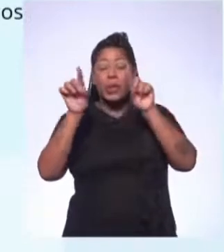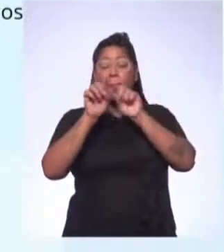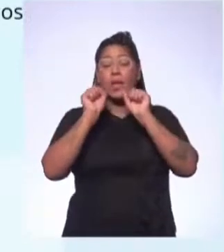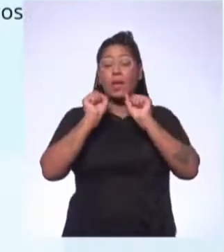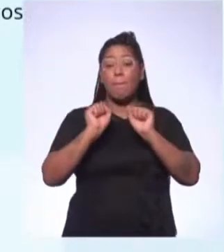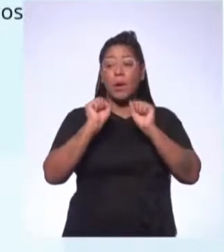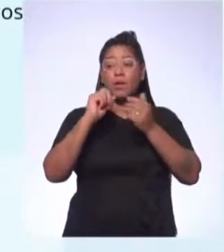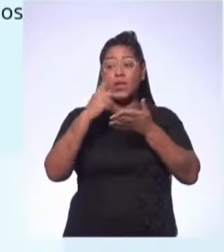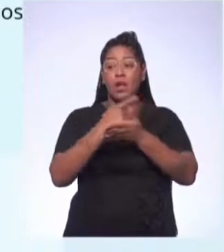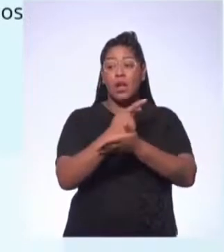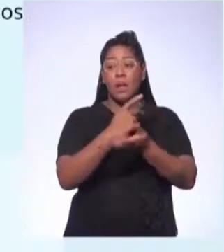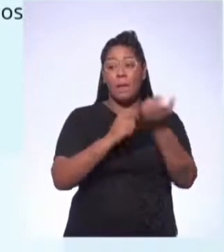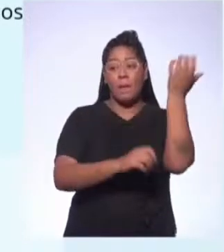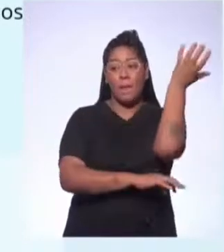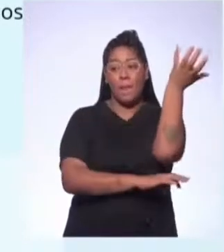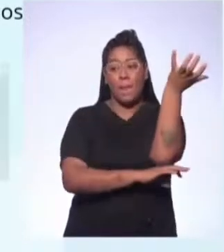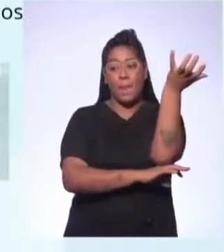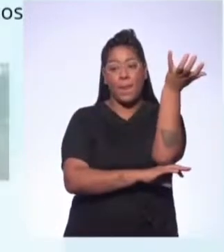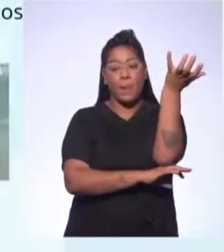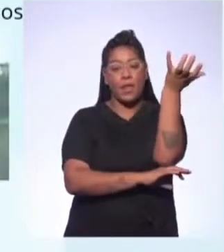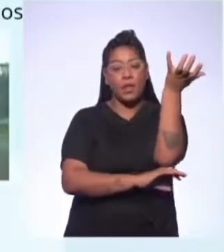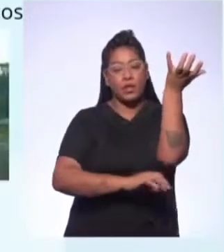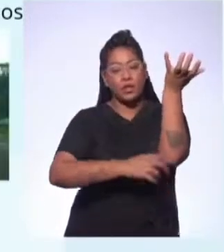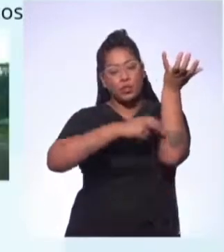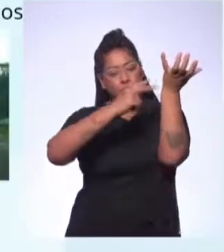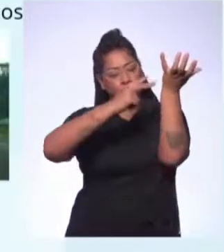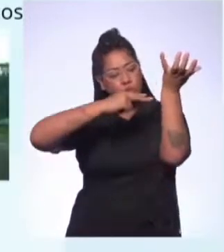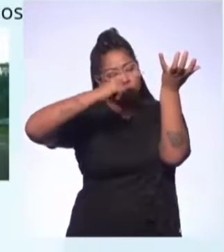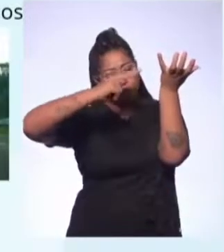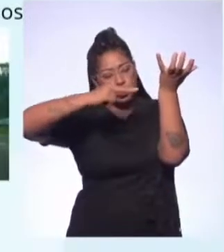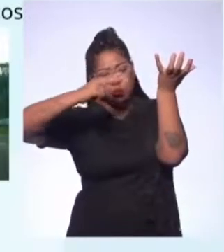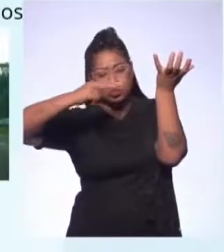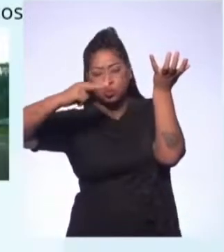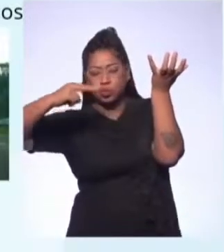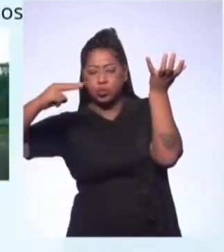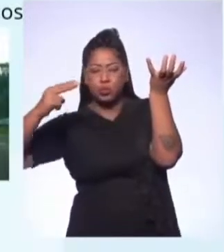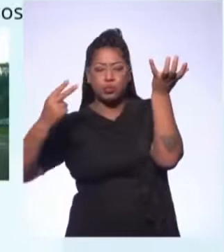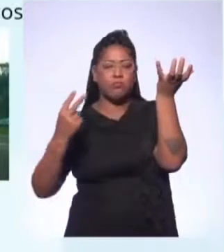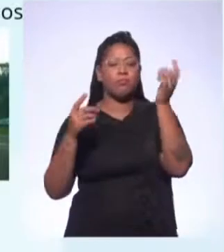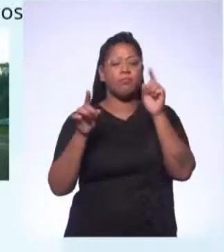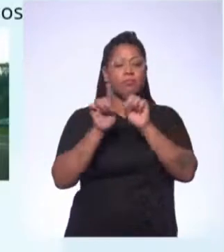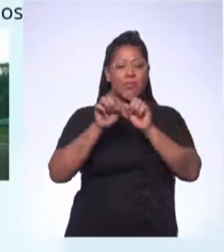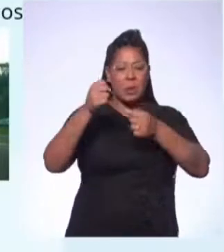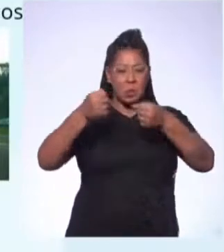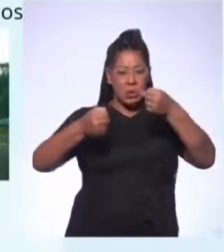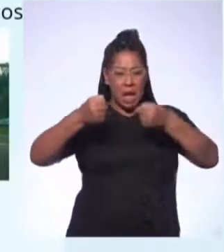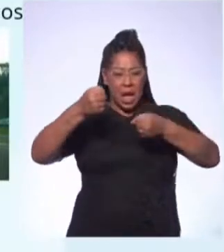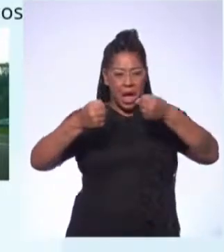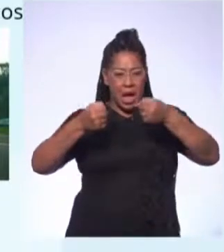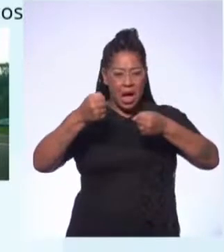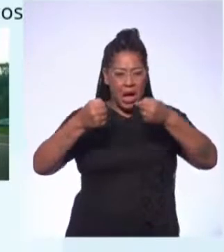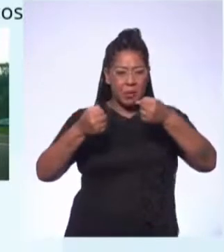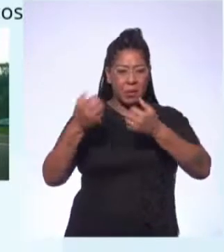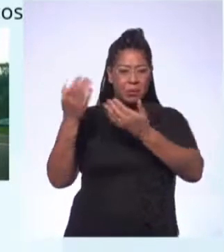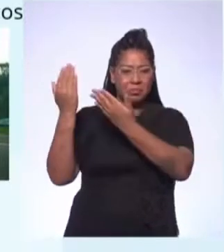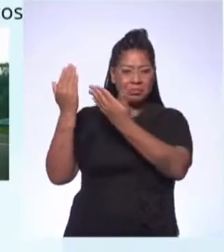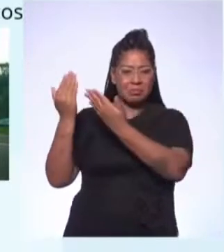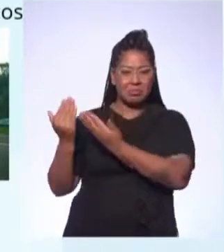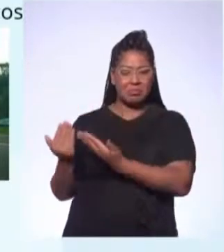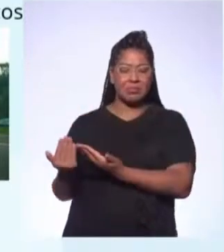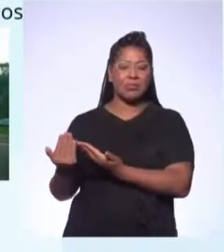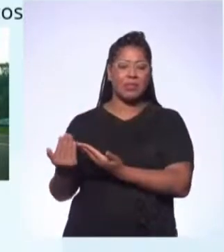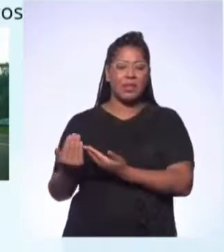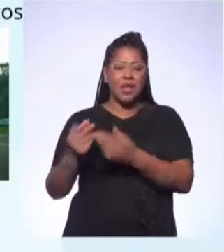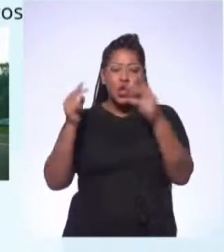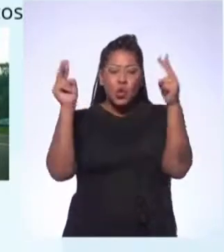do combustível dos automóveis. E temos também aqui a queima de combustíveis.